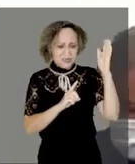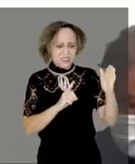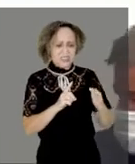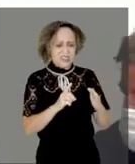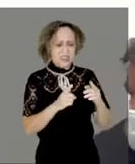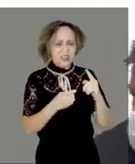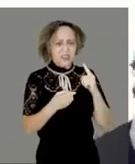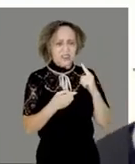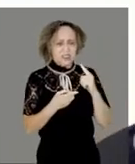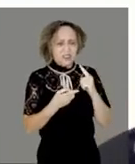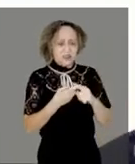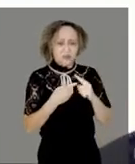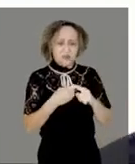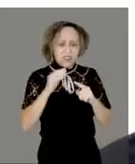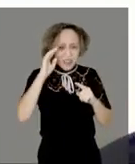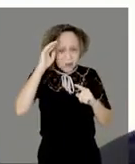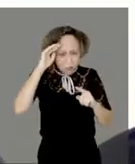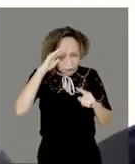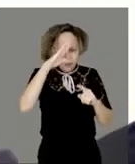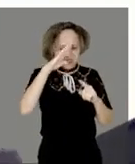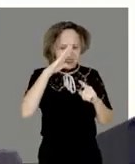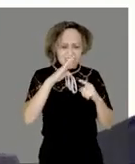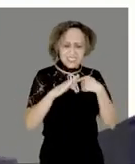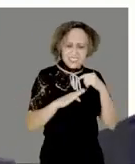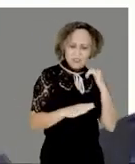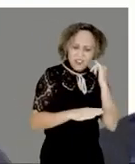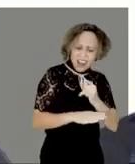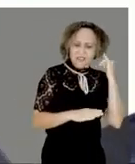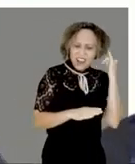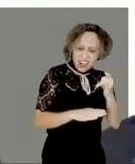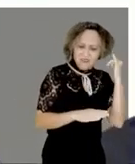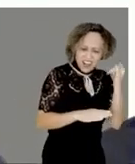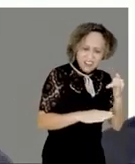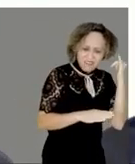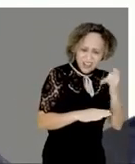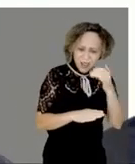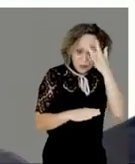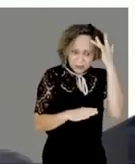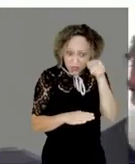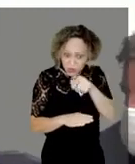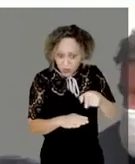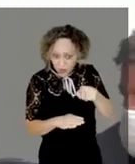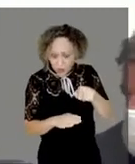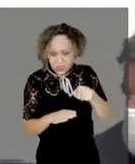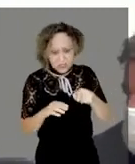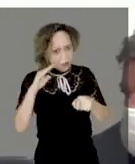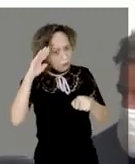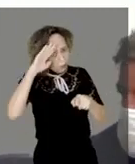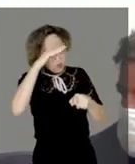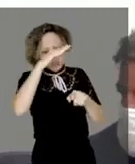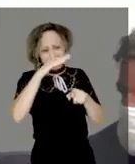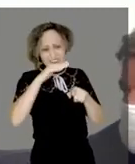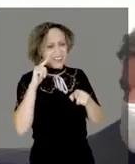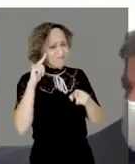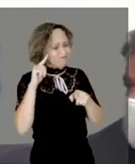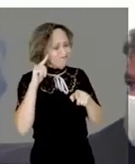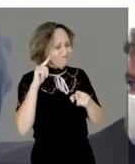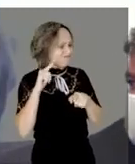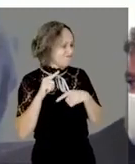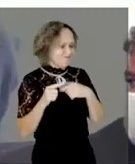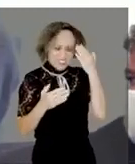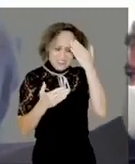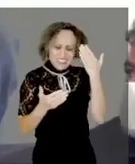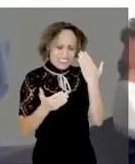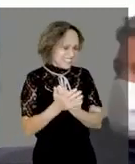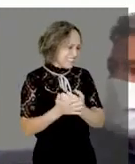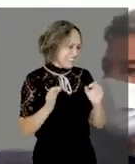Bíblia nos ensina. Mas é importante que sejam vocês evangélicos para falar, porque muitas vezes nós